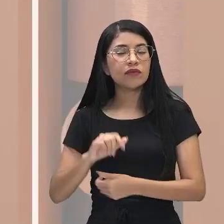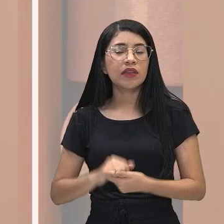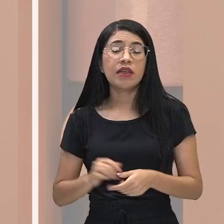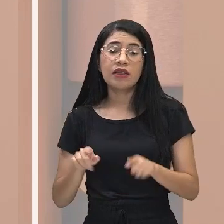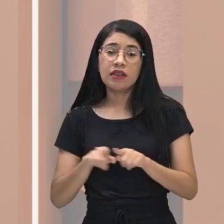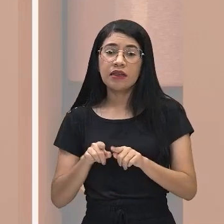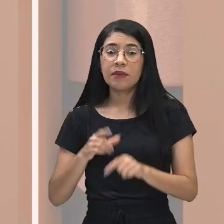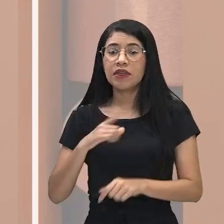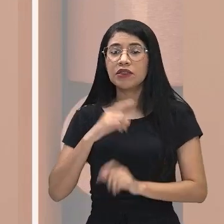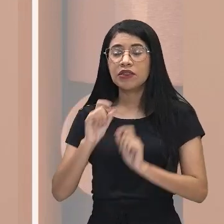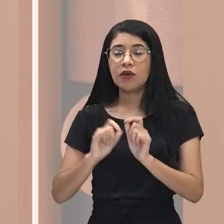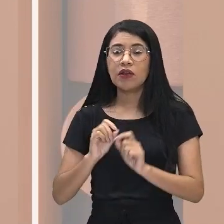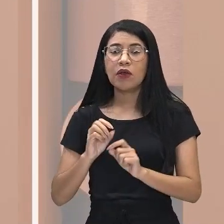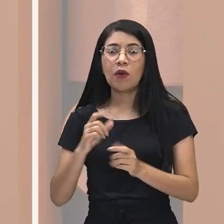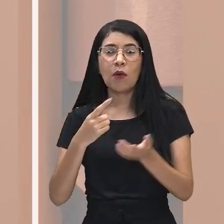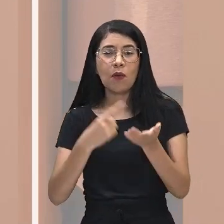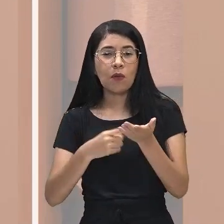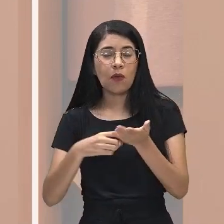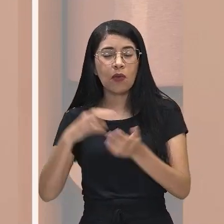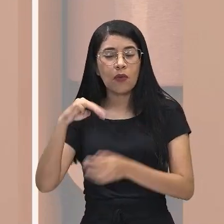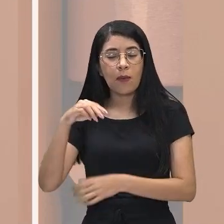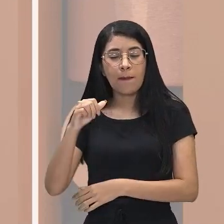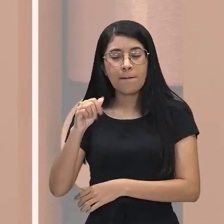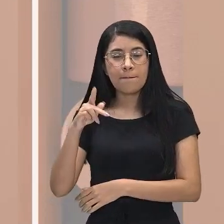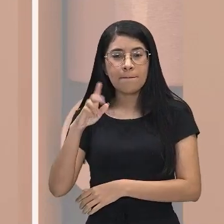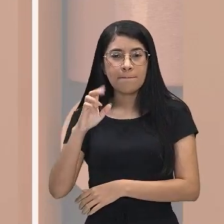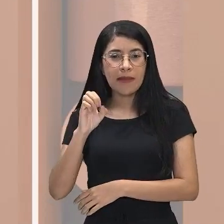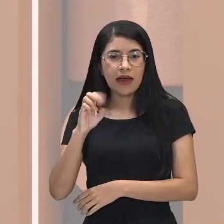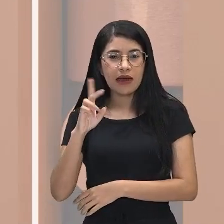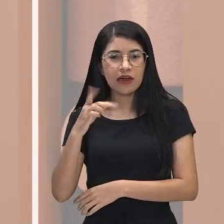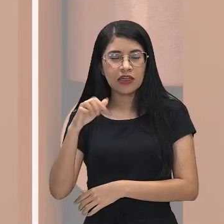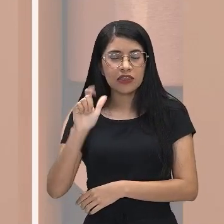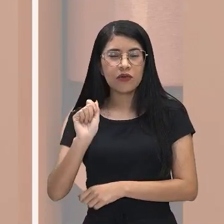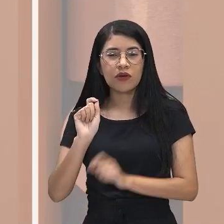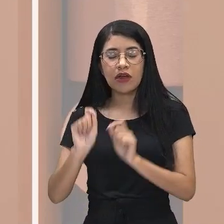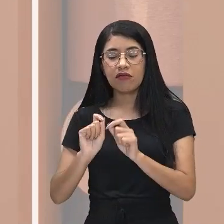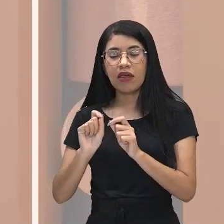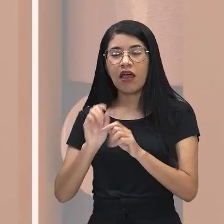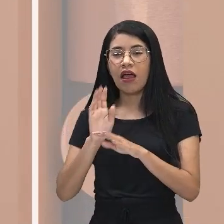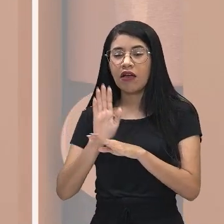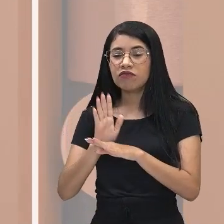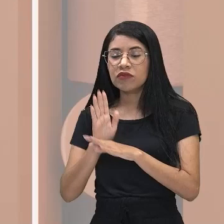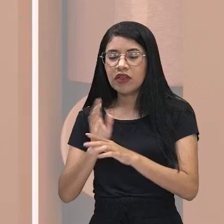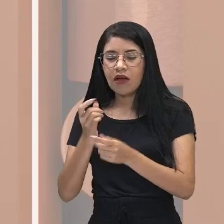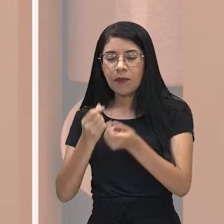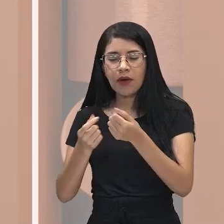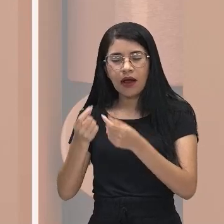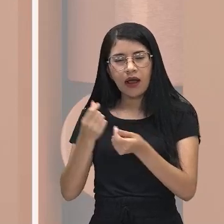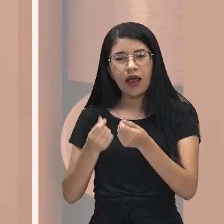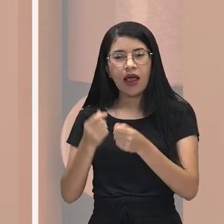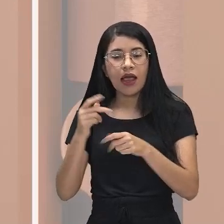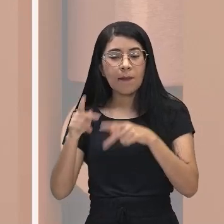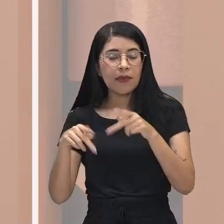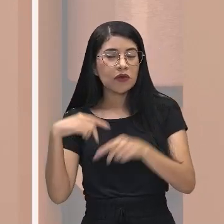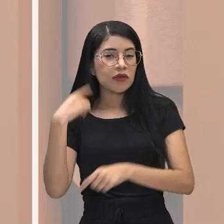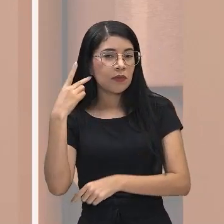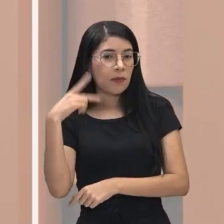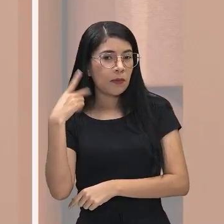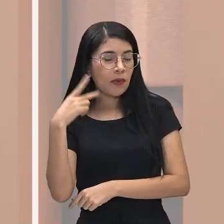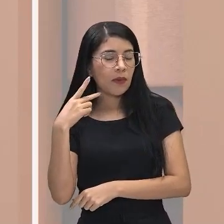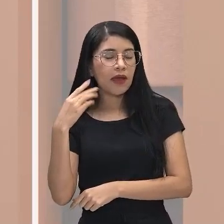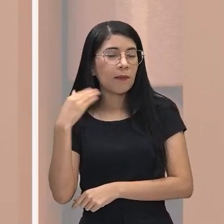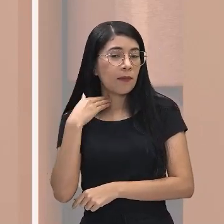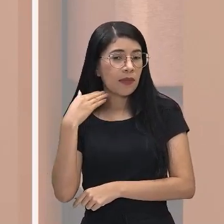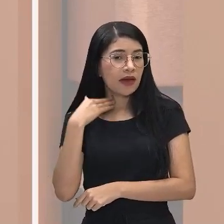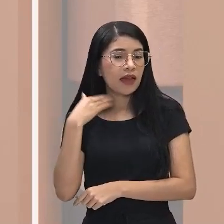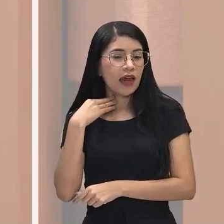o chamado Plano Marshall, que era um plano ali de ajuda econômica, onde os banqueiros estadunidenses juntaram